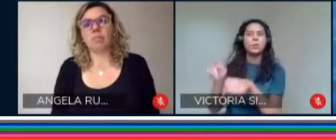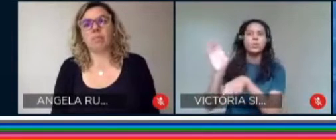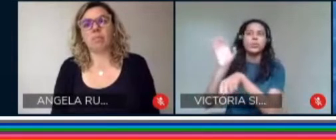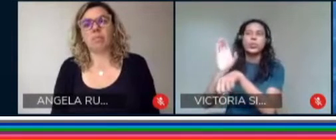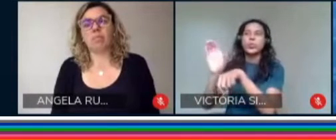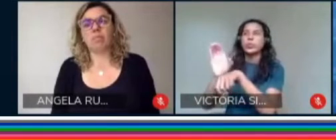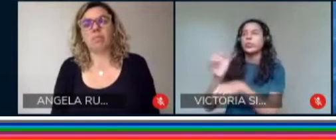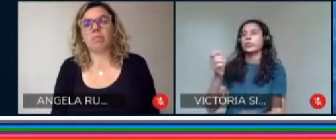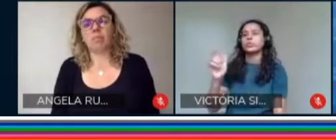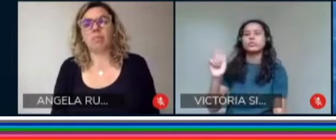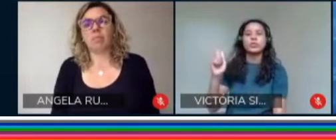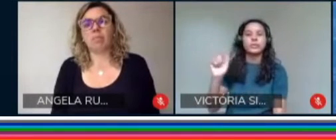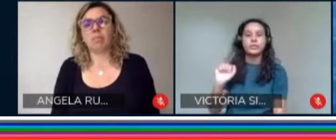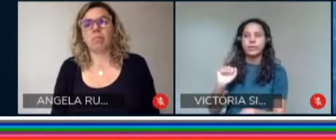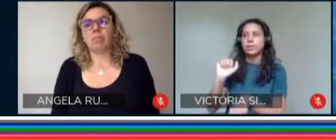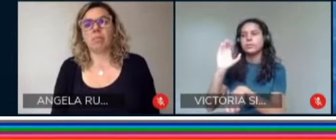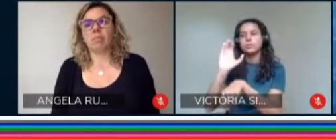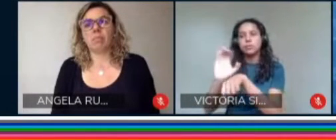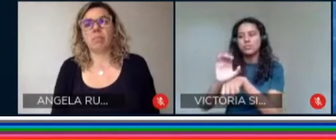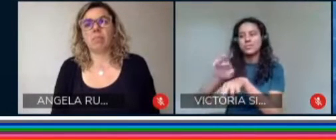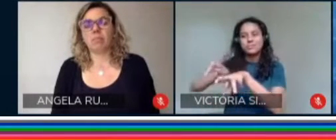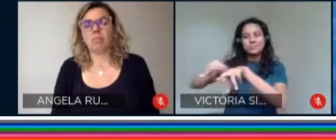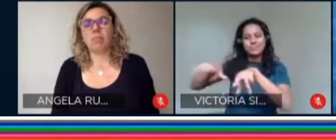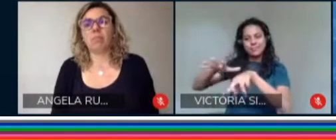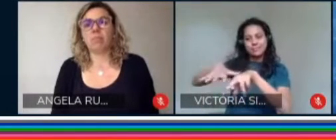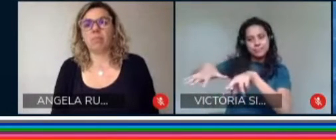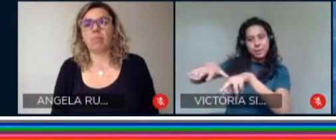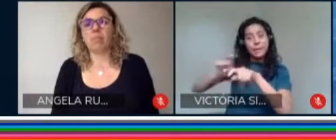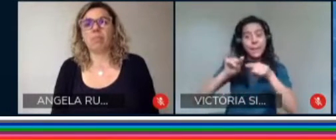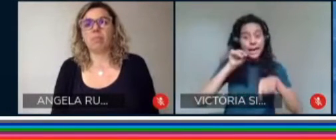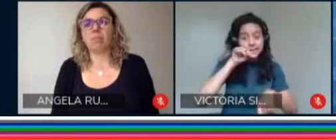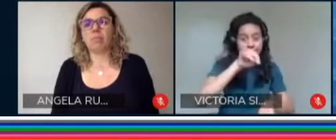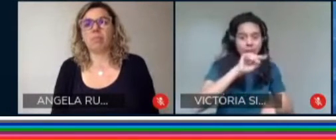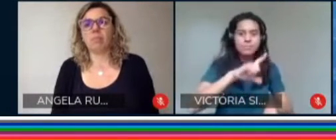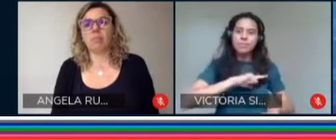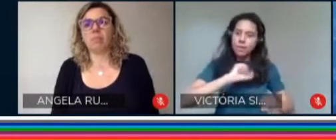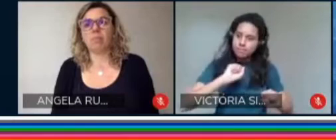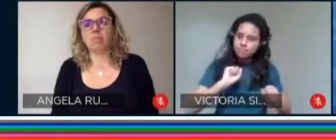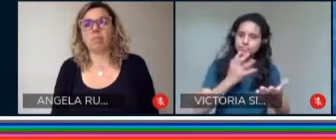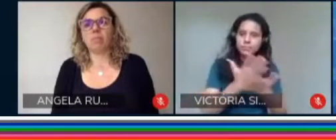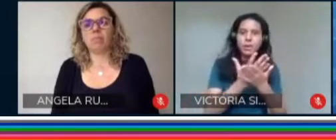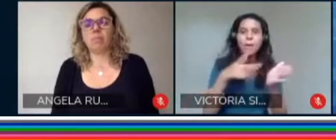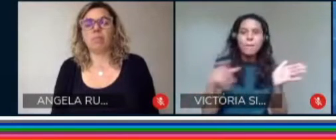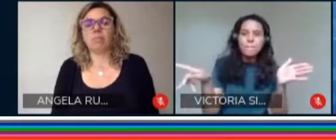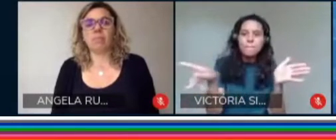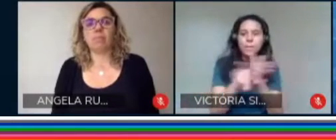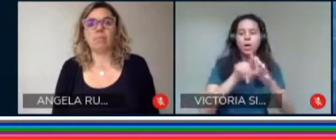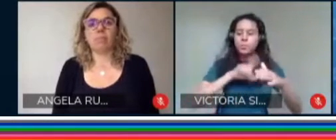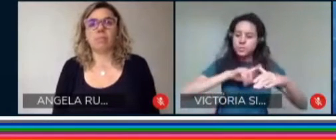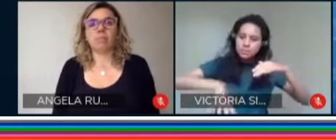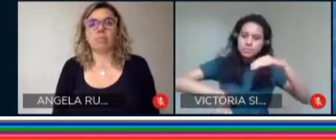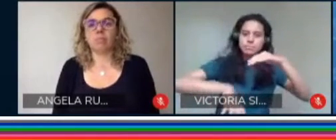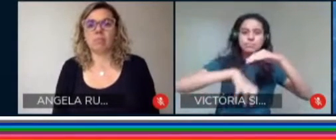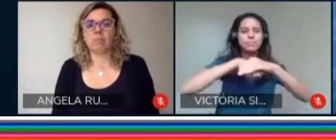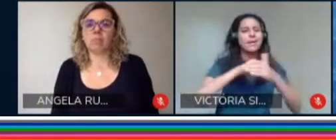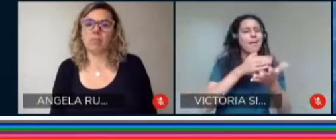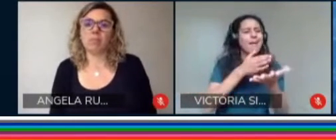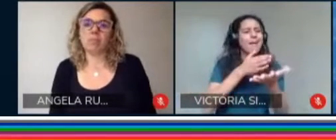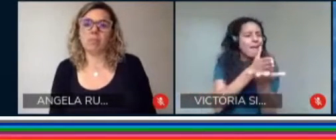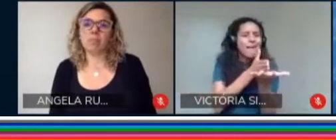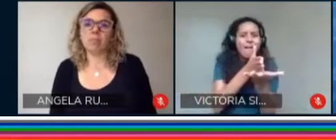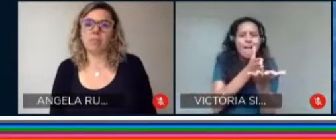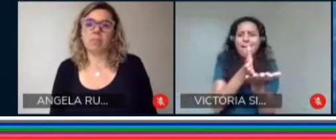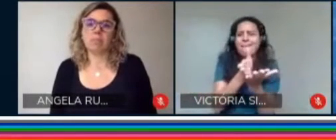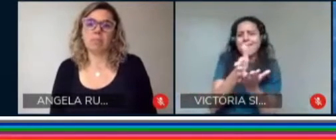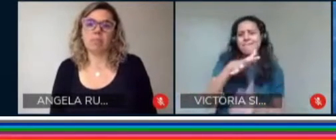nem das letras, né? Elas são áreas generalistas, trazem trabalhos de todas as áreas diferentes, como, por exemplo,